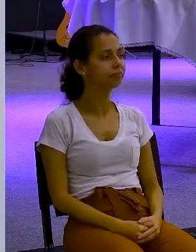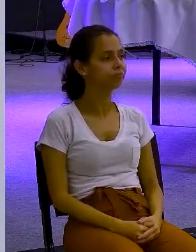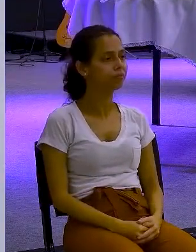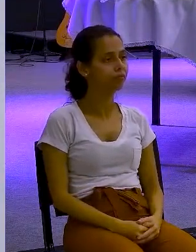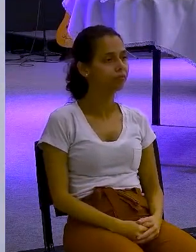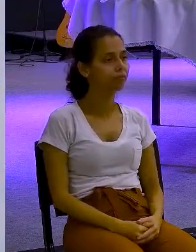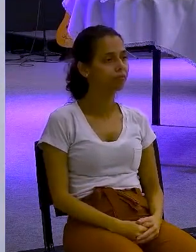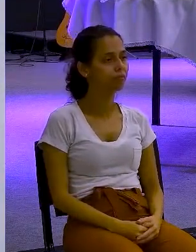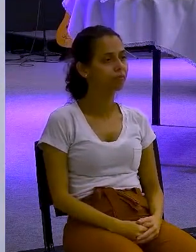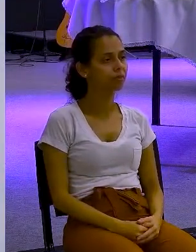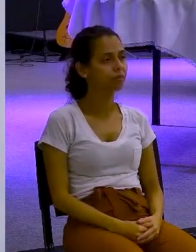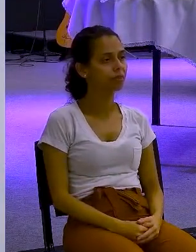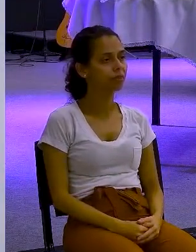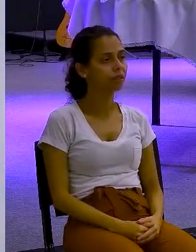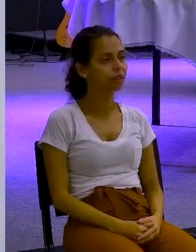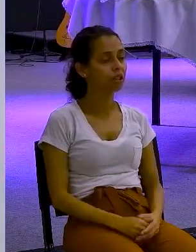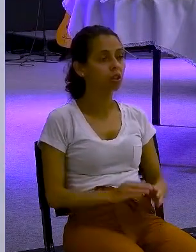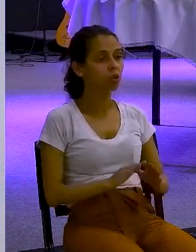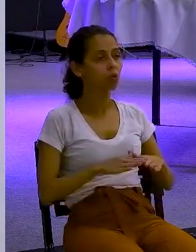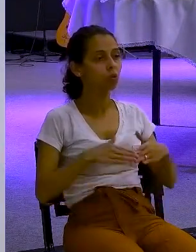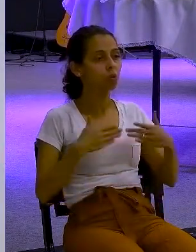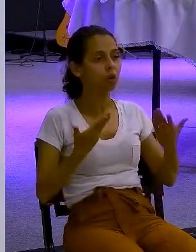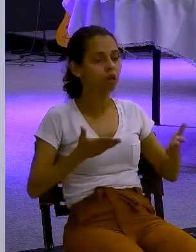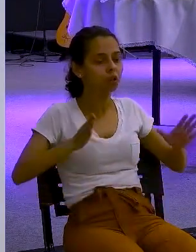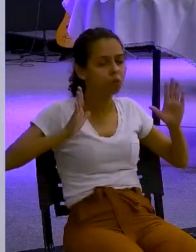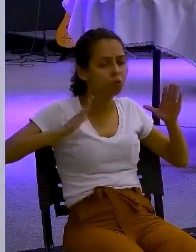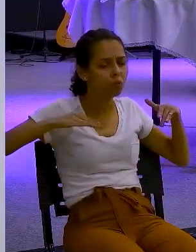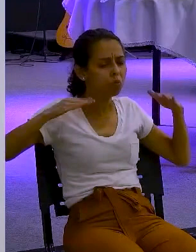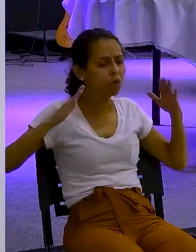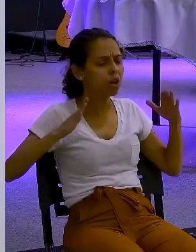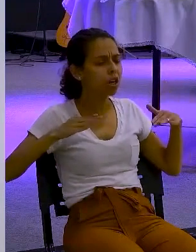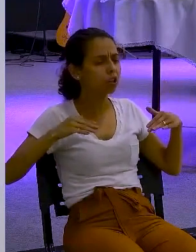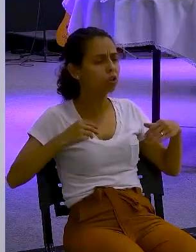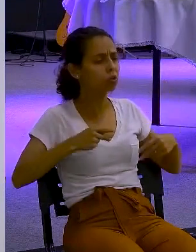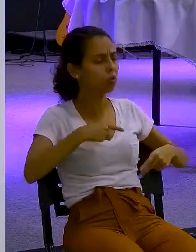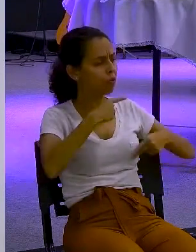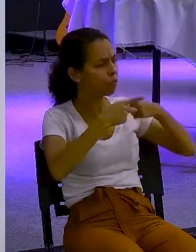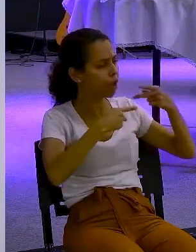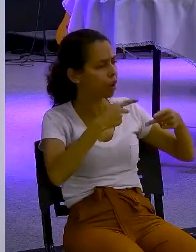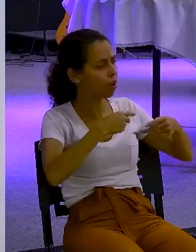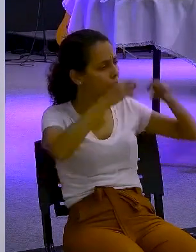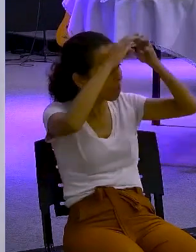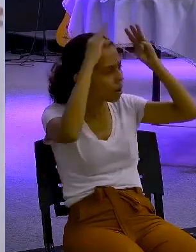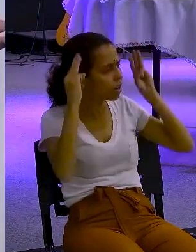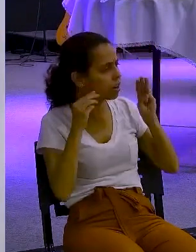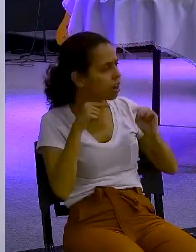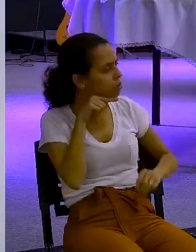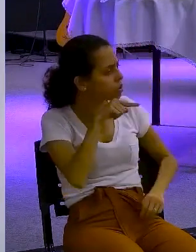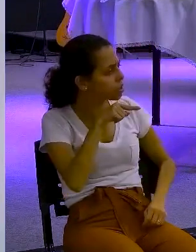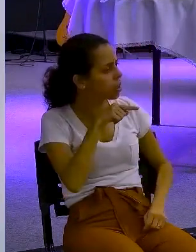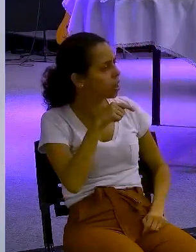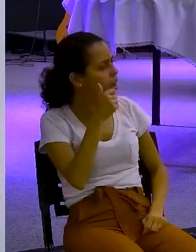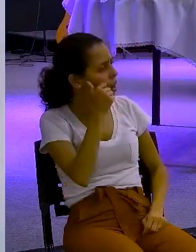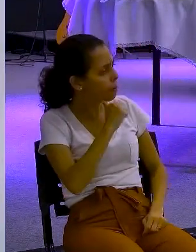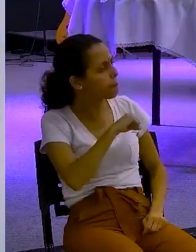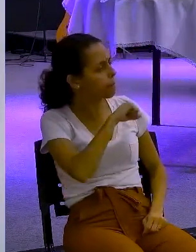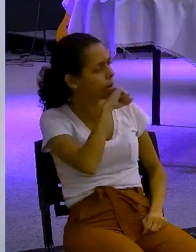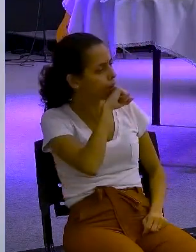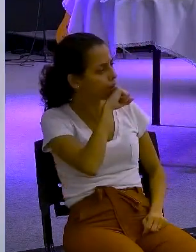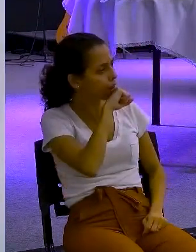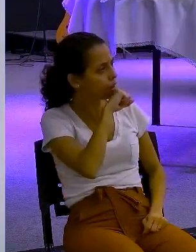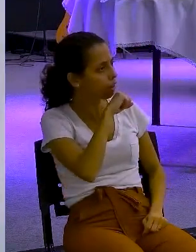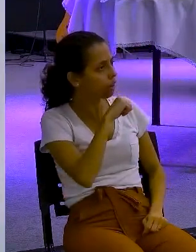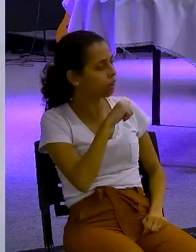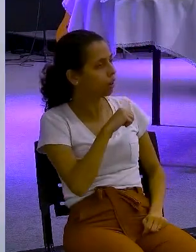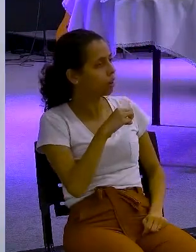promessas. Quando o anjo disse a Maria que ela seria mãe, a pergunta dela foi: como? Como eu vou